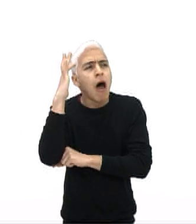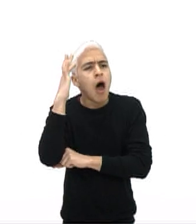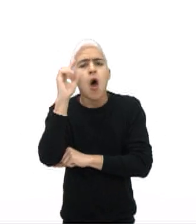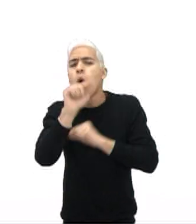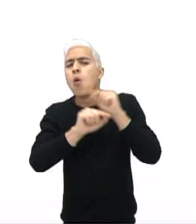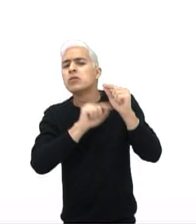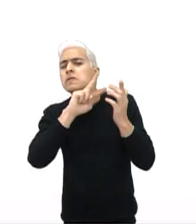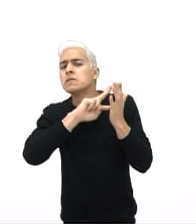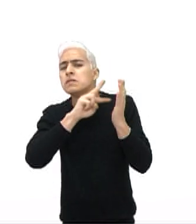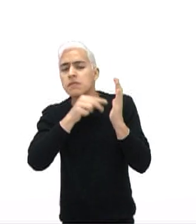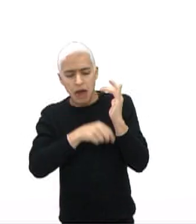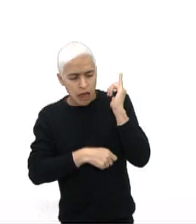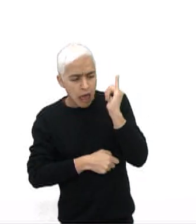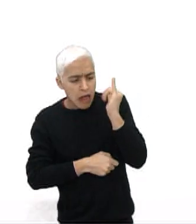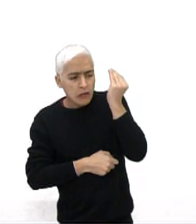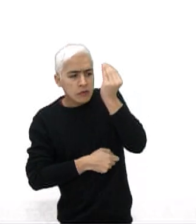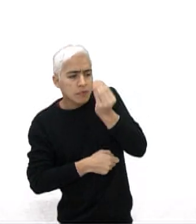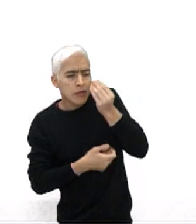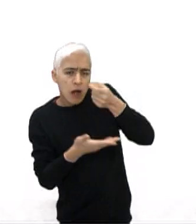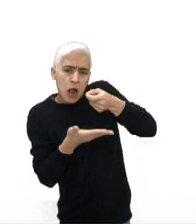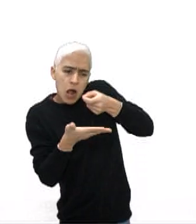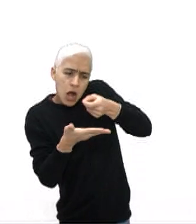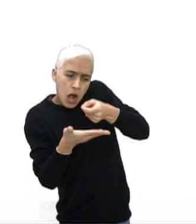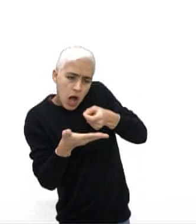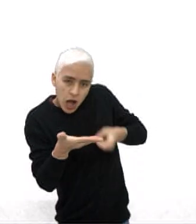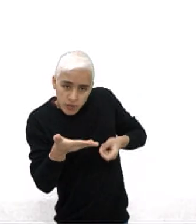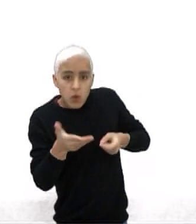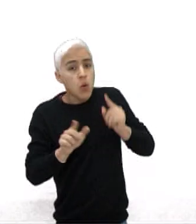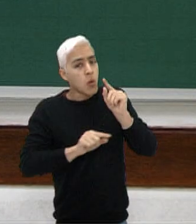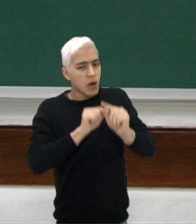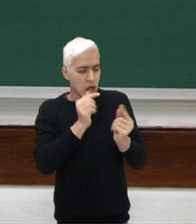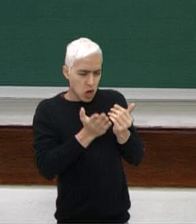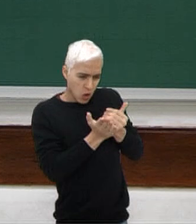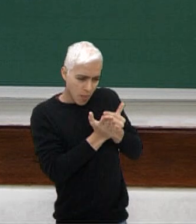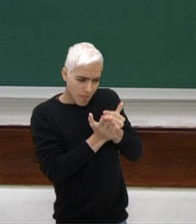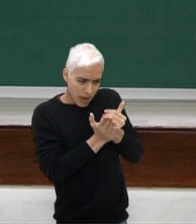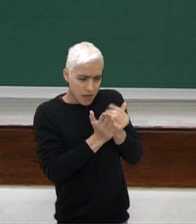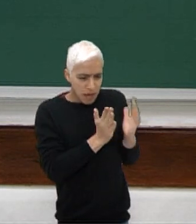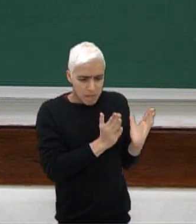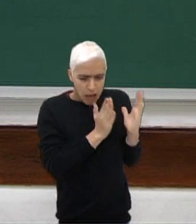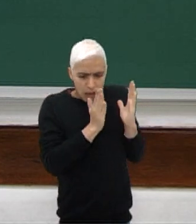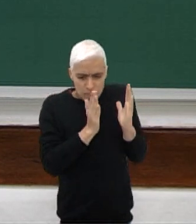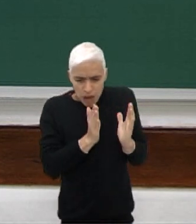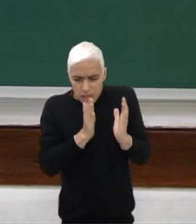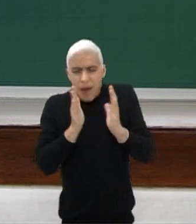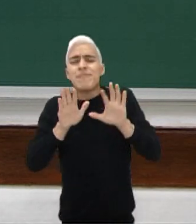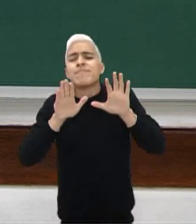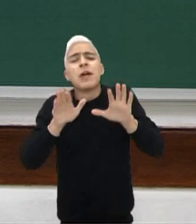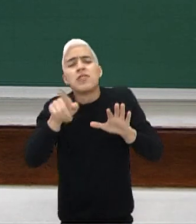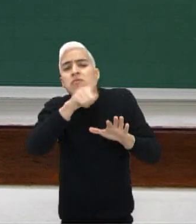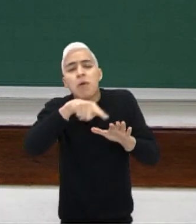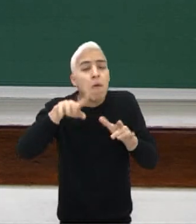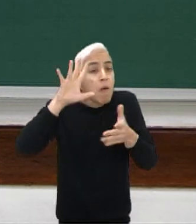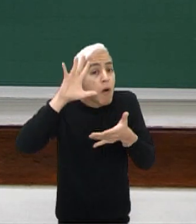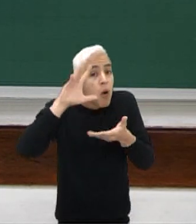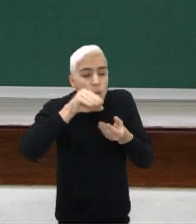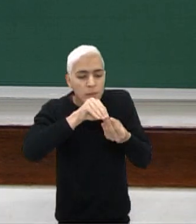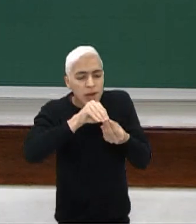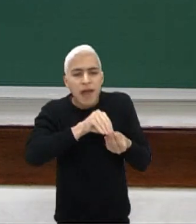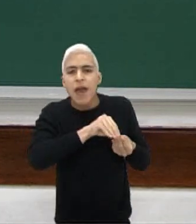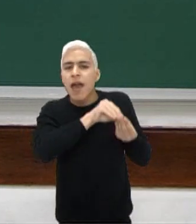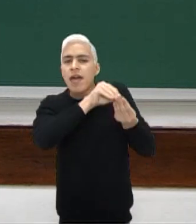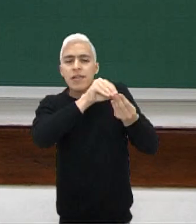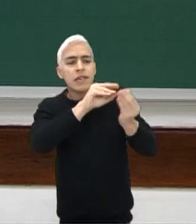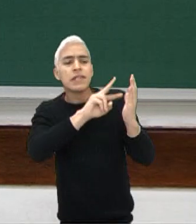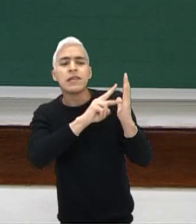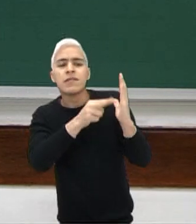relato de experiência? Nós estamos falando de relatos de experiência desde o início. Mas o que você imagina ser um relato de